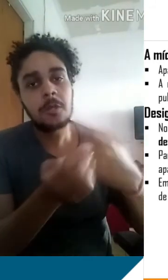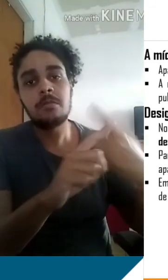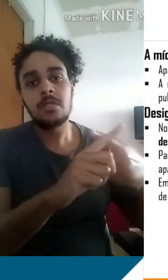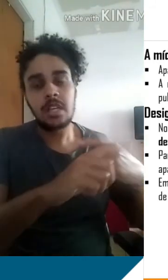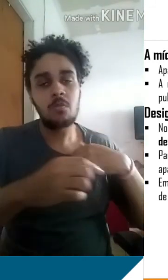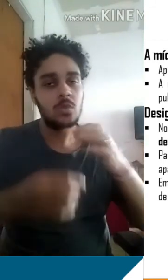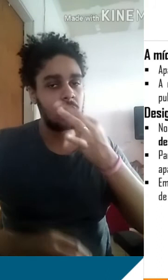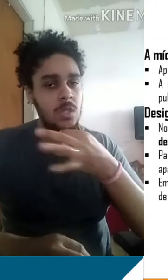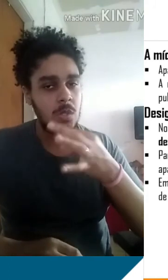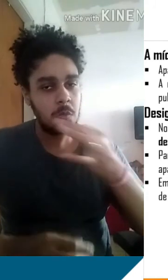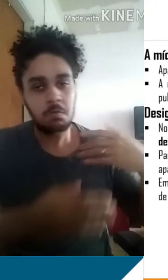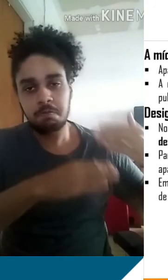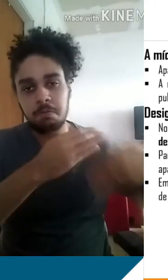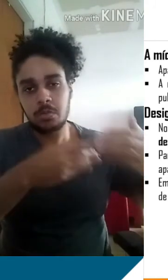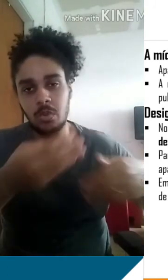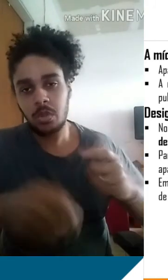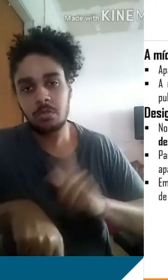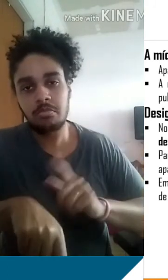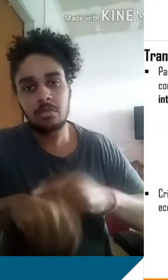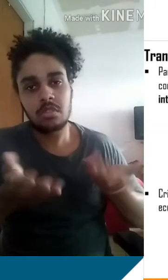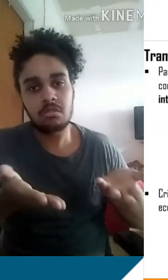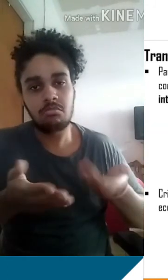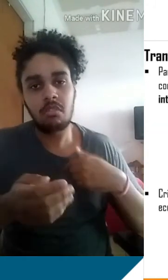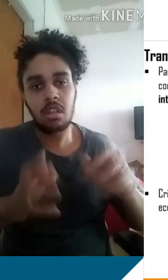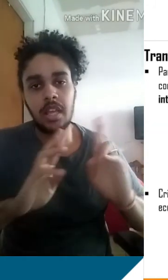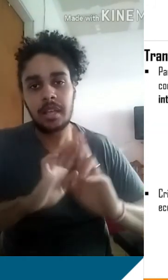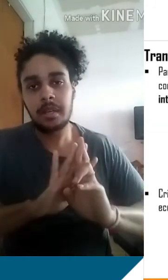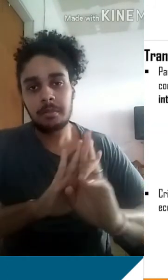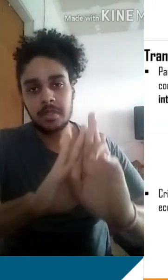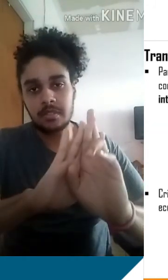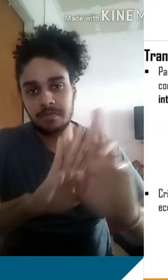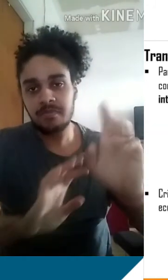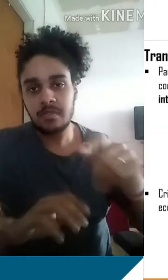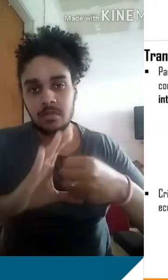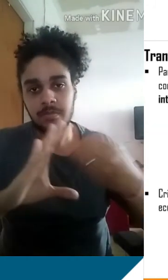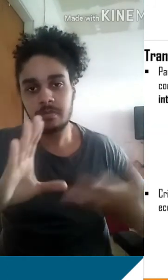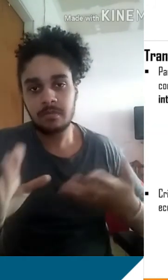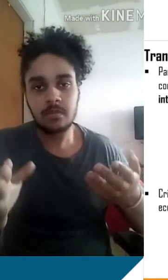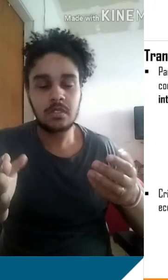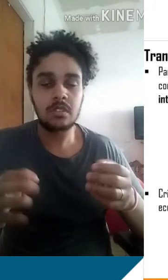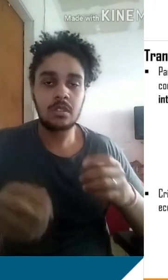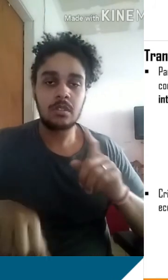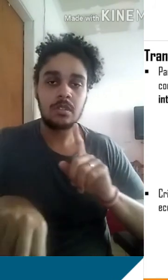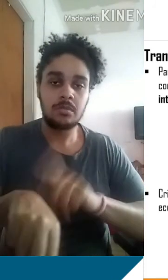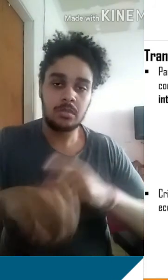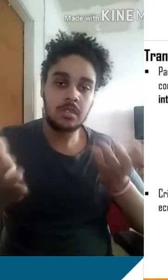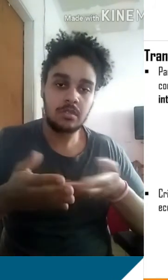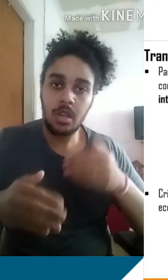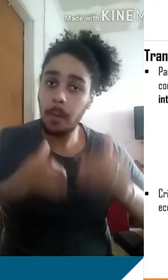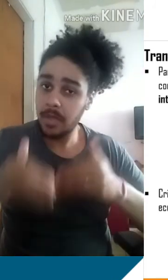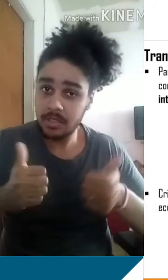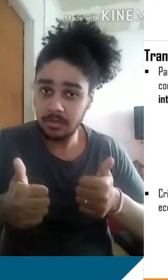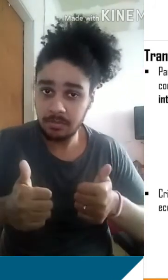dessa caracterização no período atual. Beleza? Enfim. E aí, para finalizar,